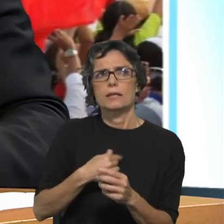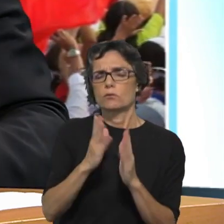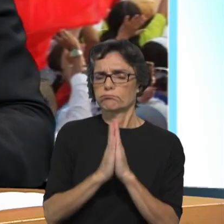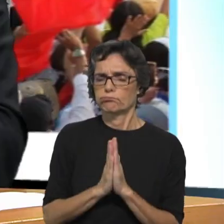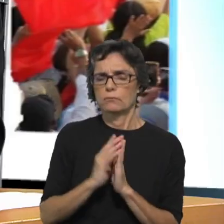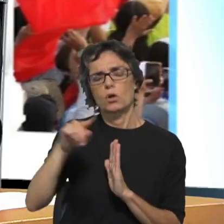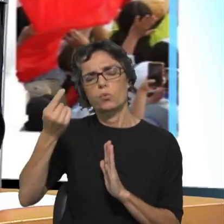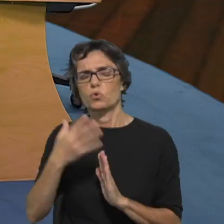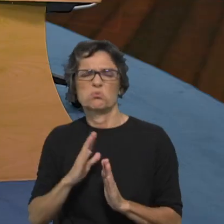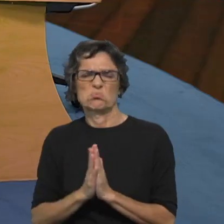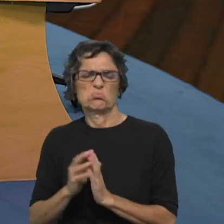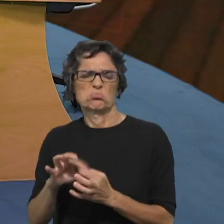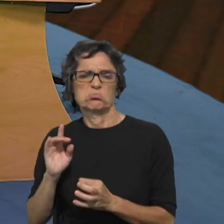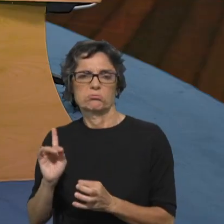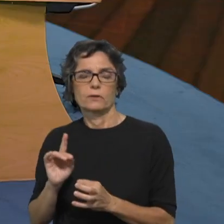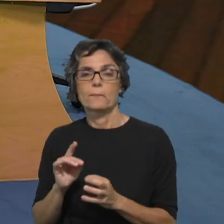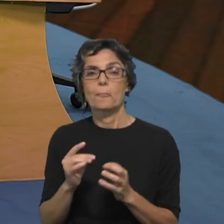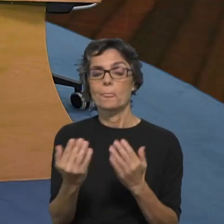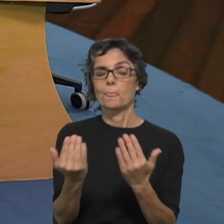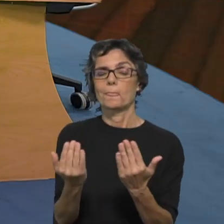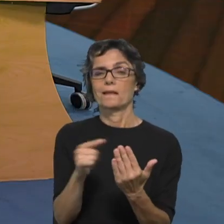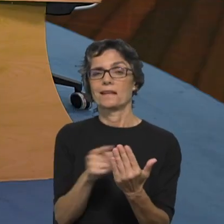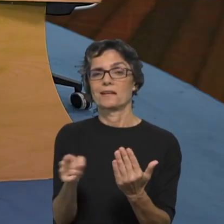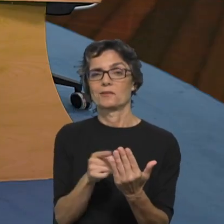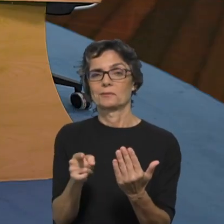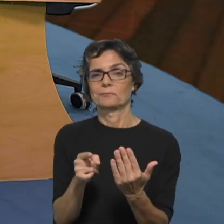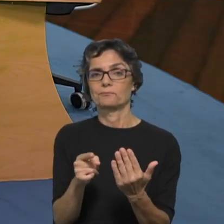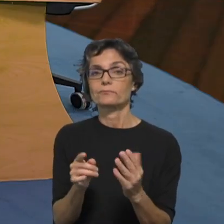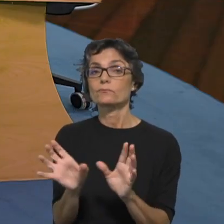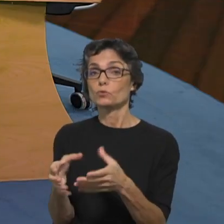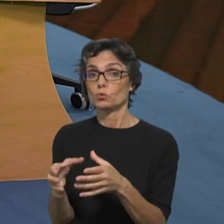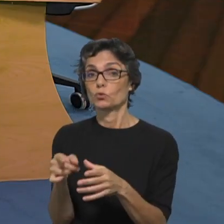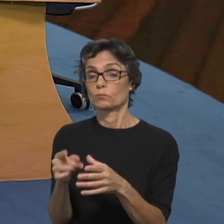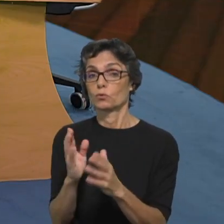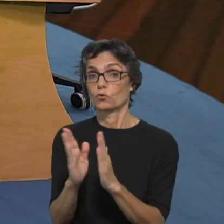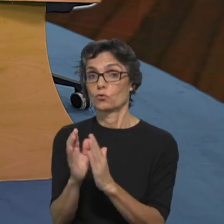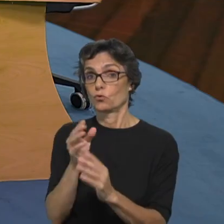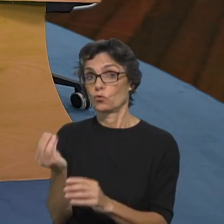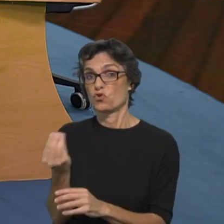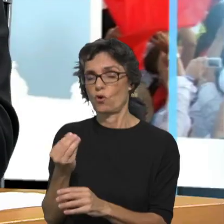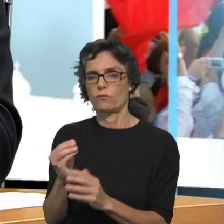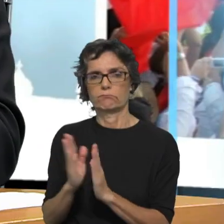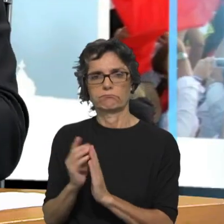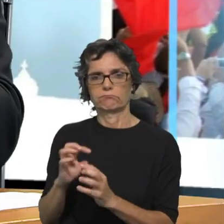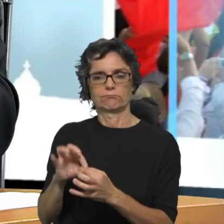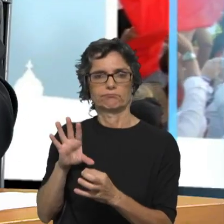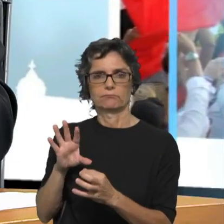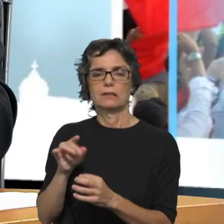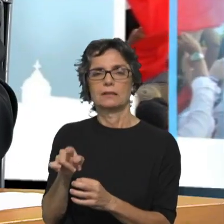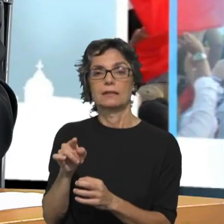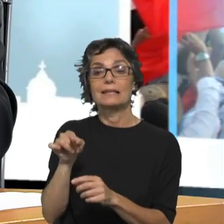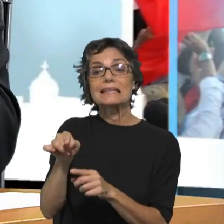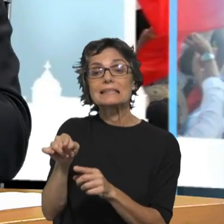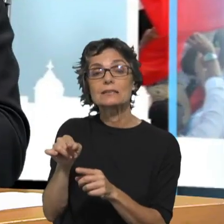que não são crentes. E é muito curioso como, no segundo grupo, portanto, os jovens que não são crentes, o fator principal